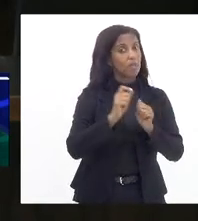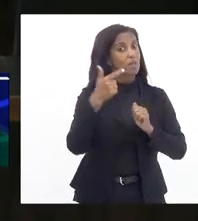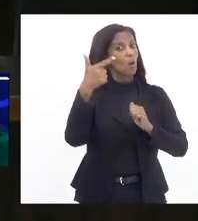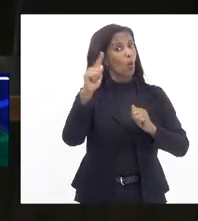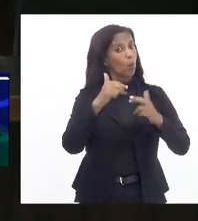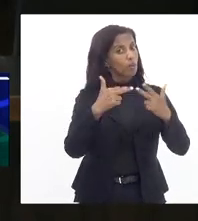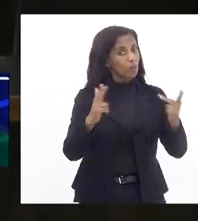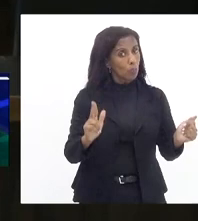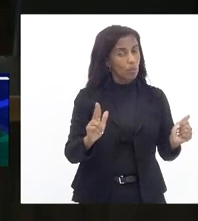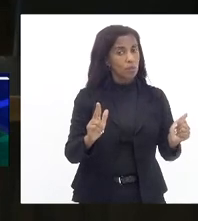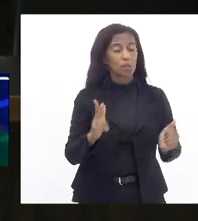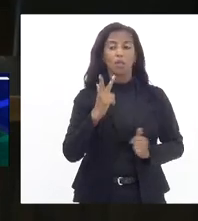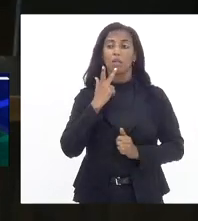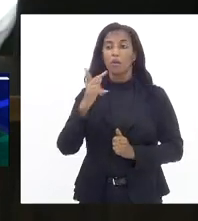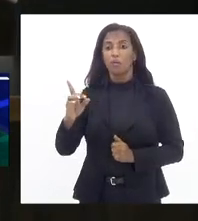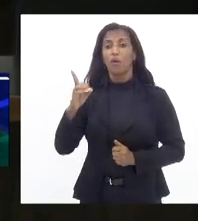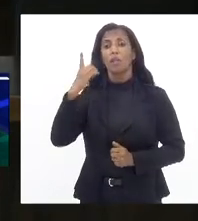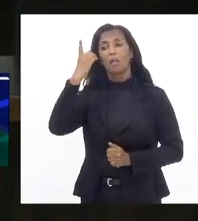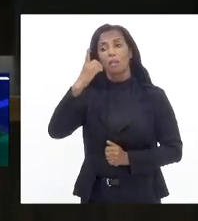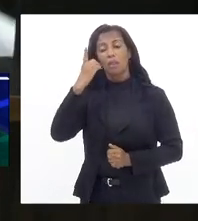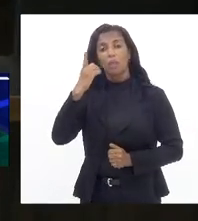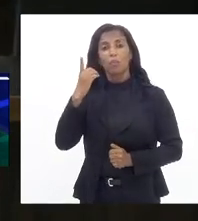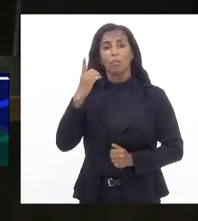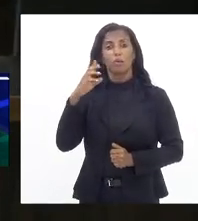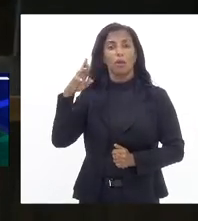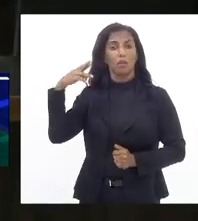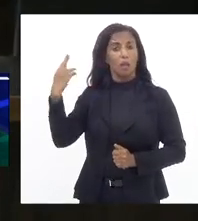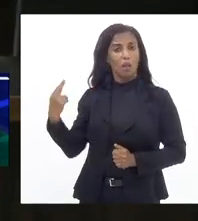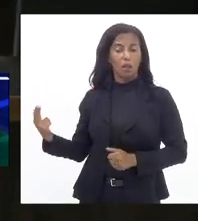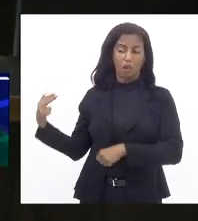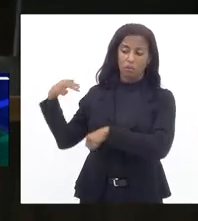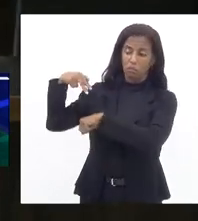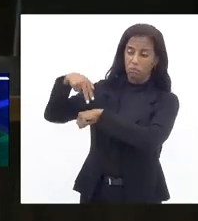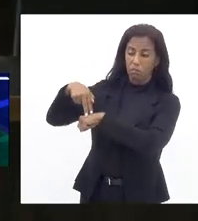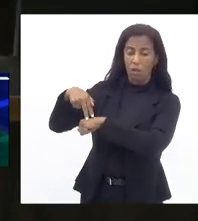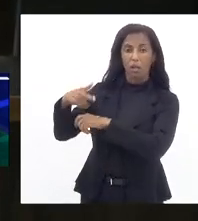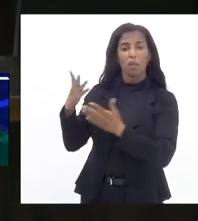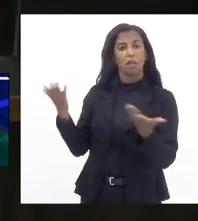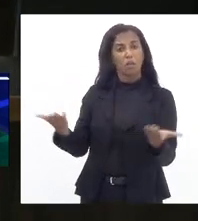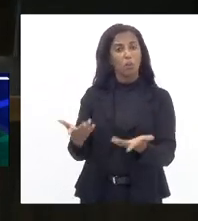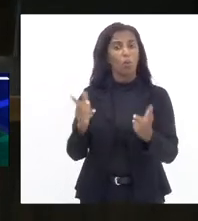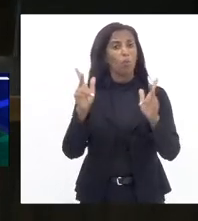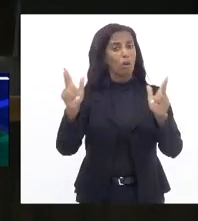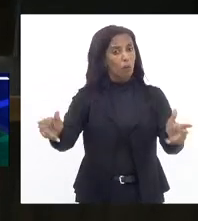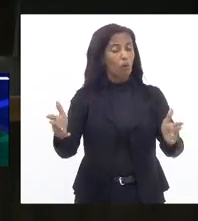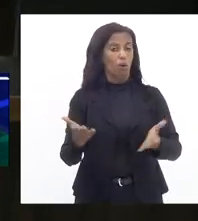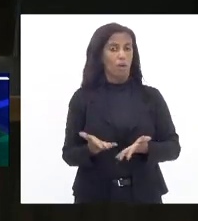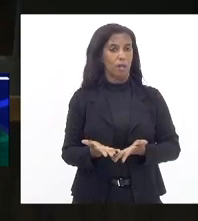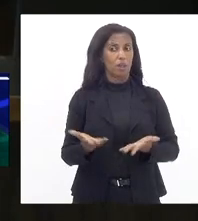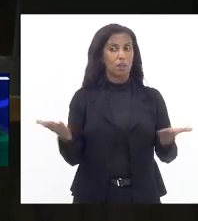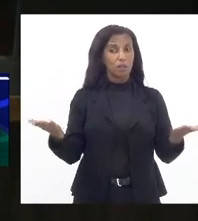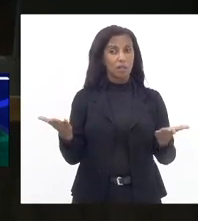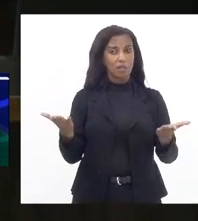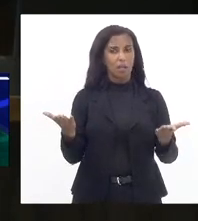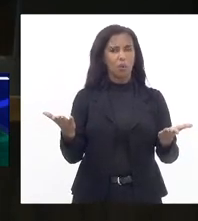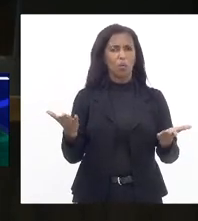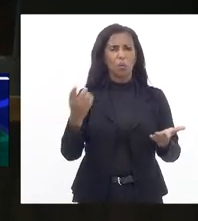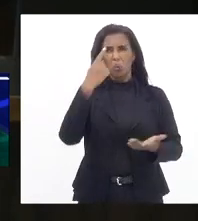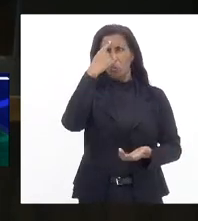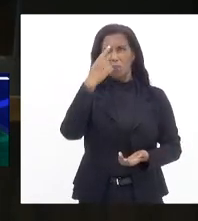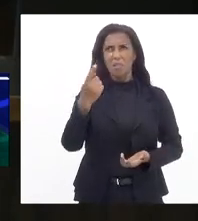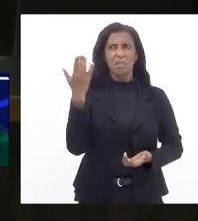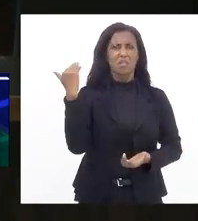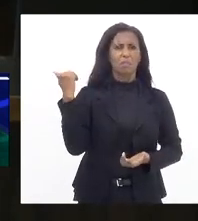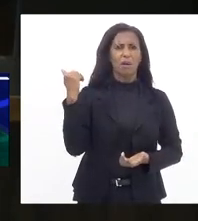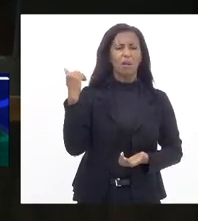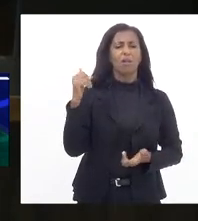E eu disse à deputada Renata que ela poderia usar a tribuna como ela fez agora há pouco. Então, agora há pouco, tem uma semana ou duas, o